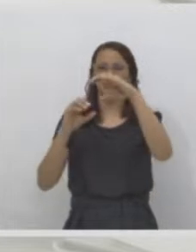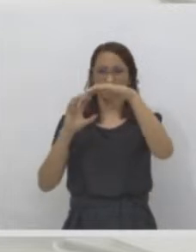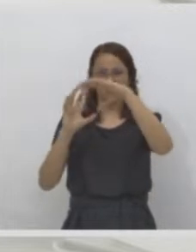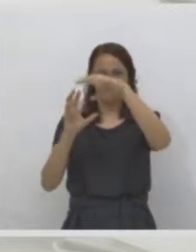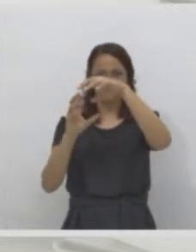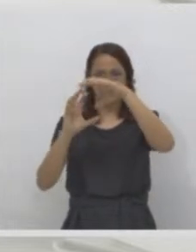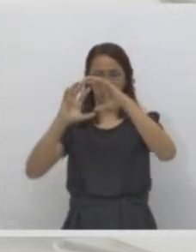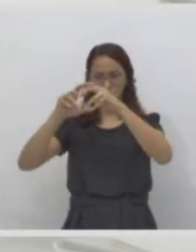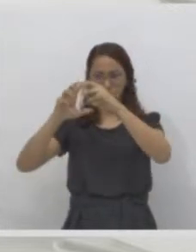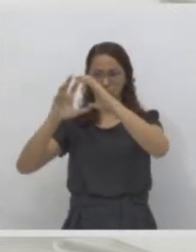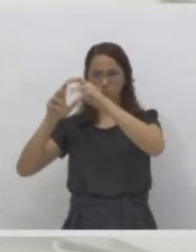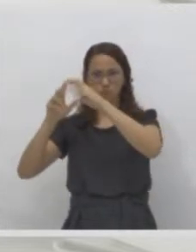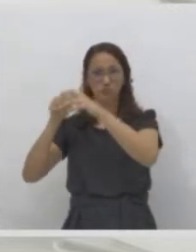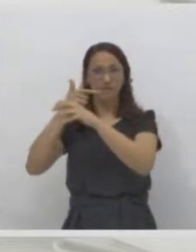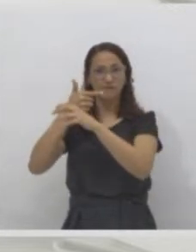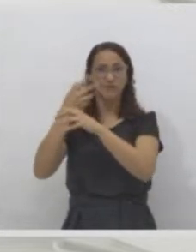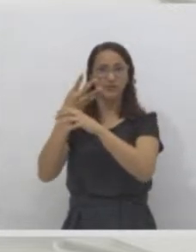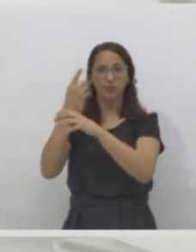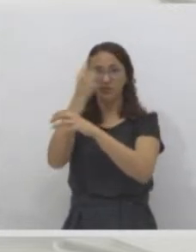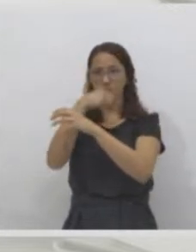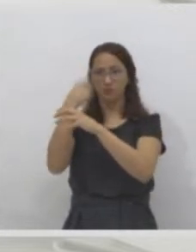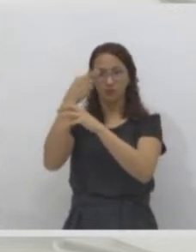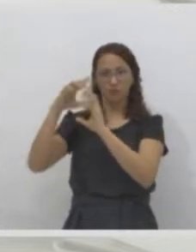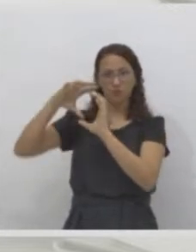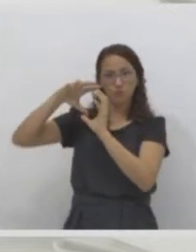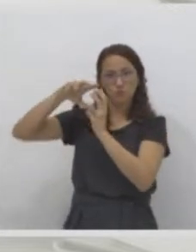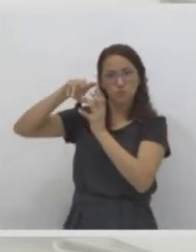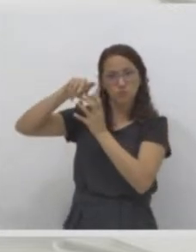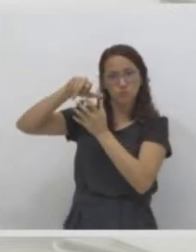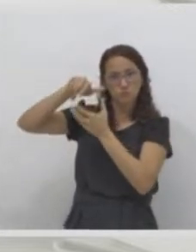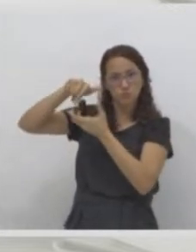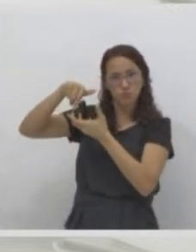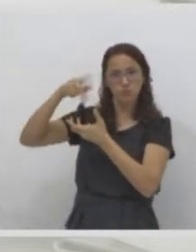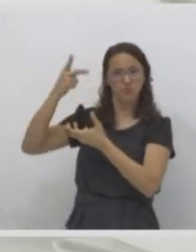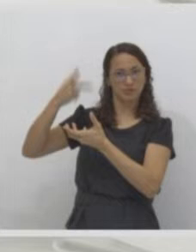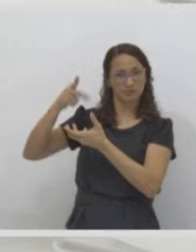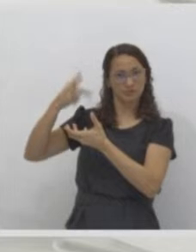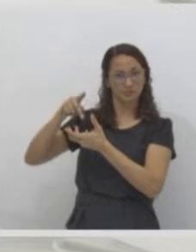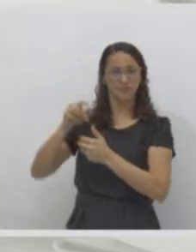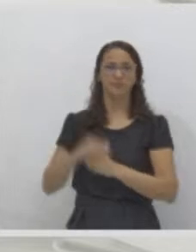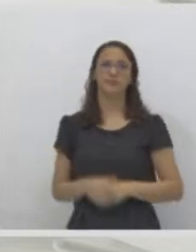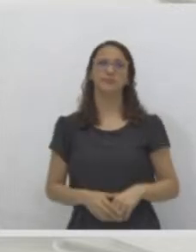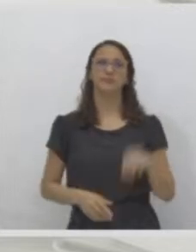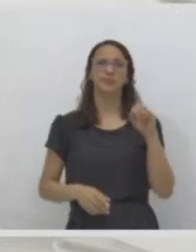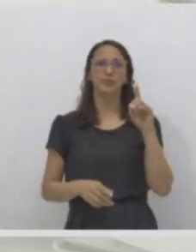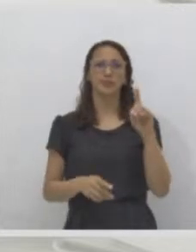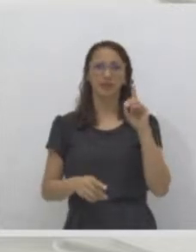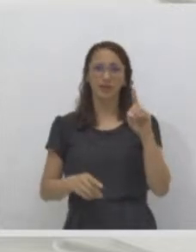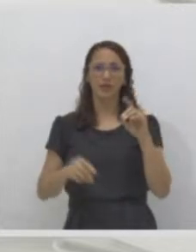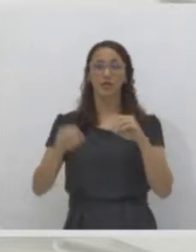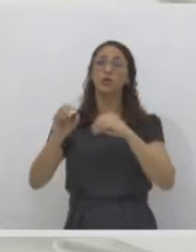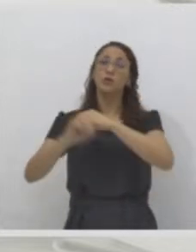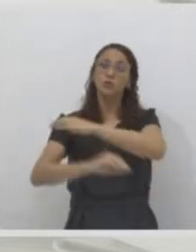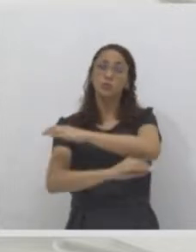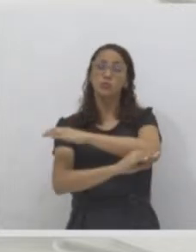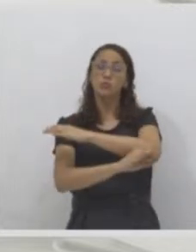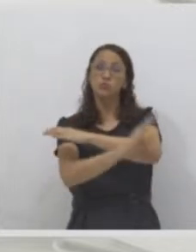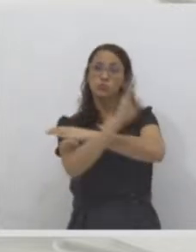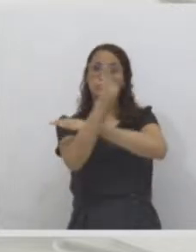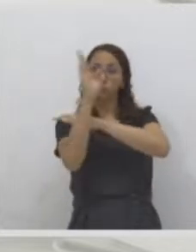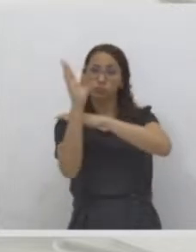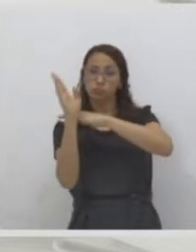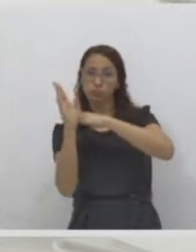seu eixo. Na D, a alternância entre dias e noites é uma consequência do movimento de translação da